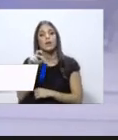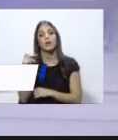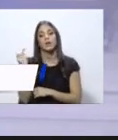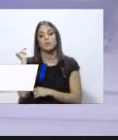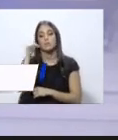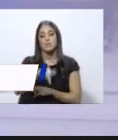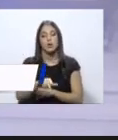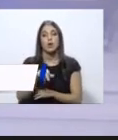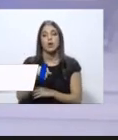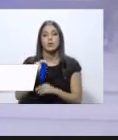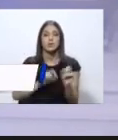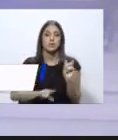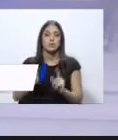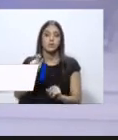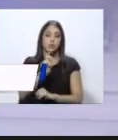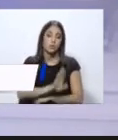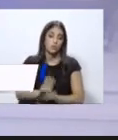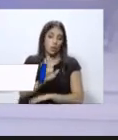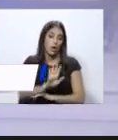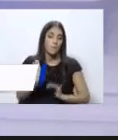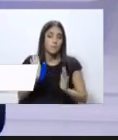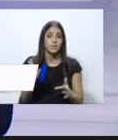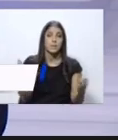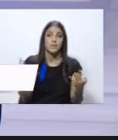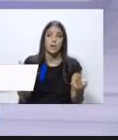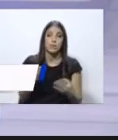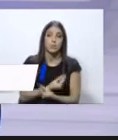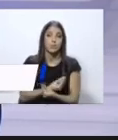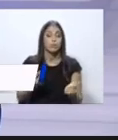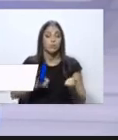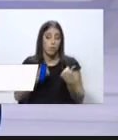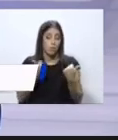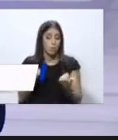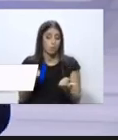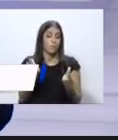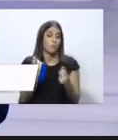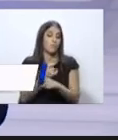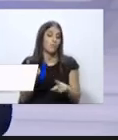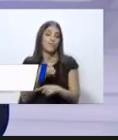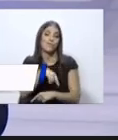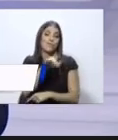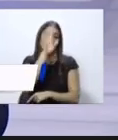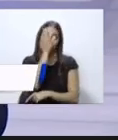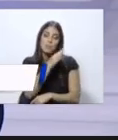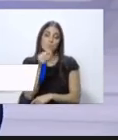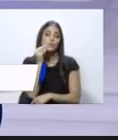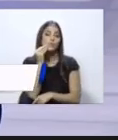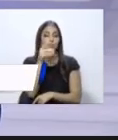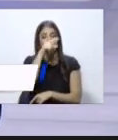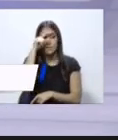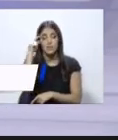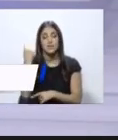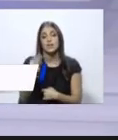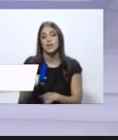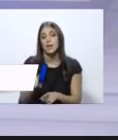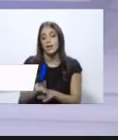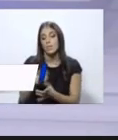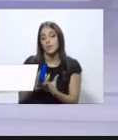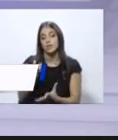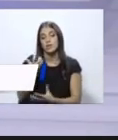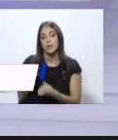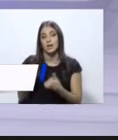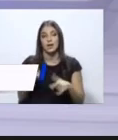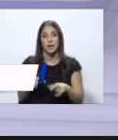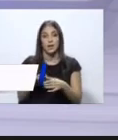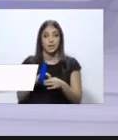diz tudo, tem de ser mesmo muito bom, porque nós sabemos como é difícil para jogadores de equipas mais pequenas terem visibilidade para